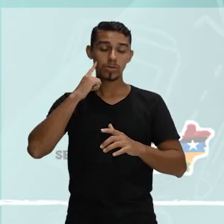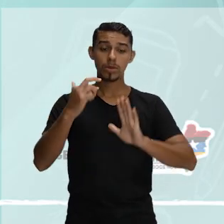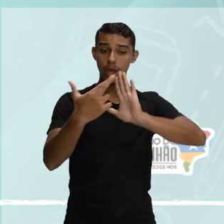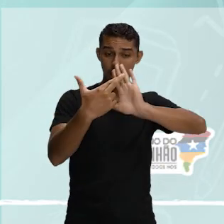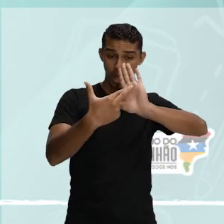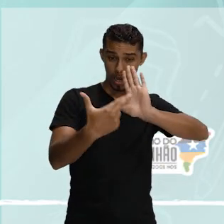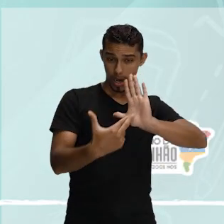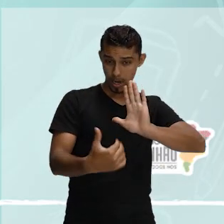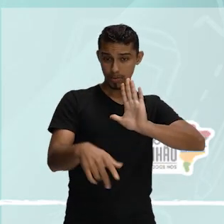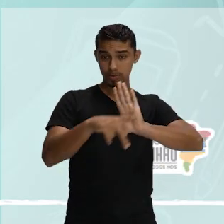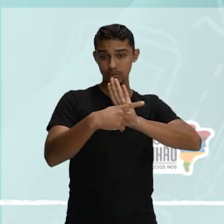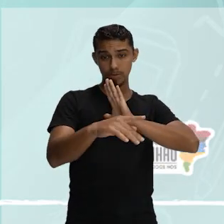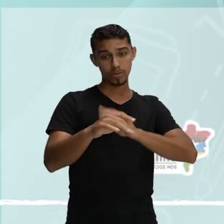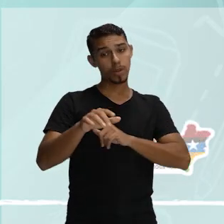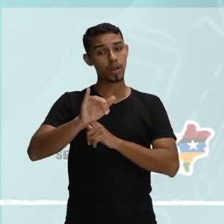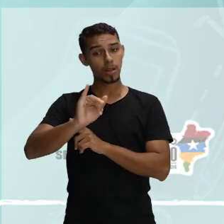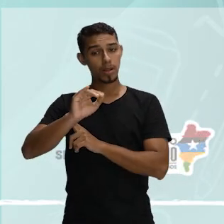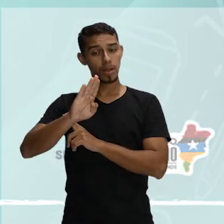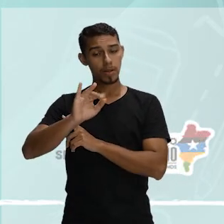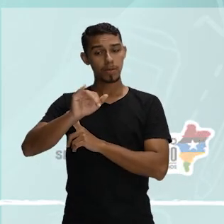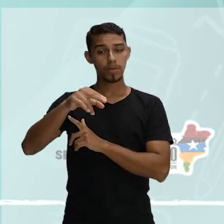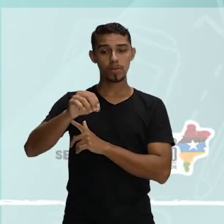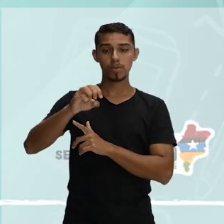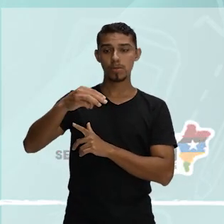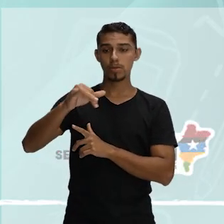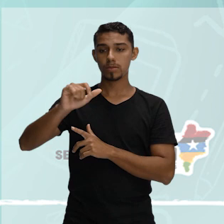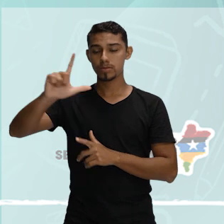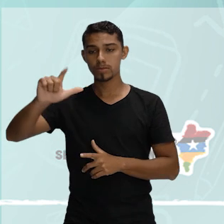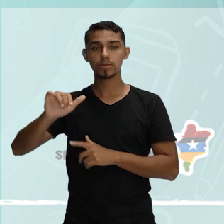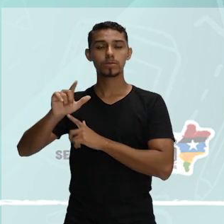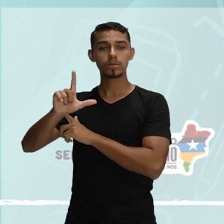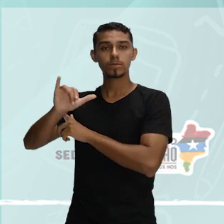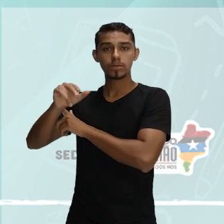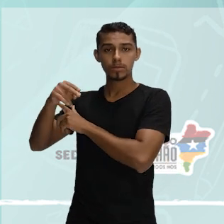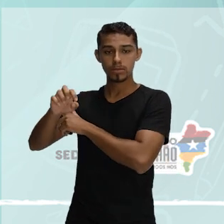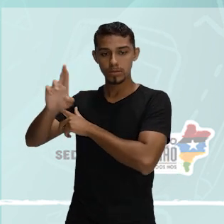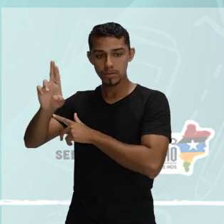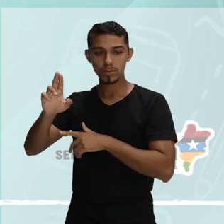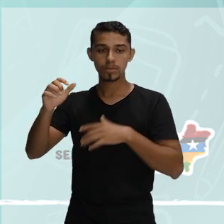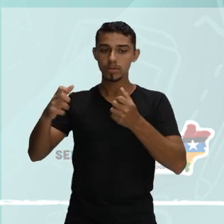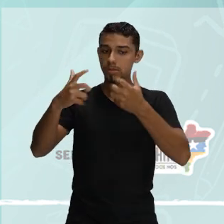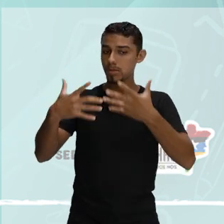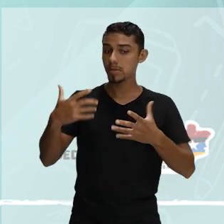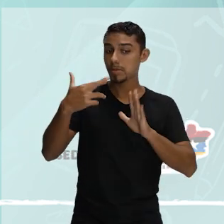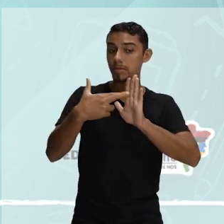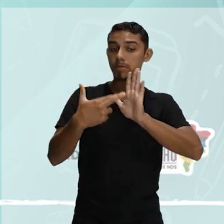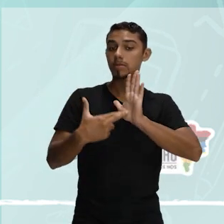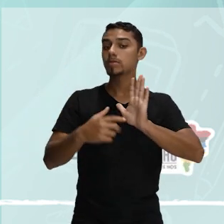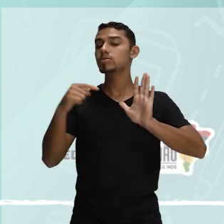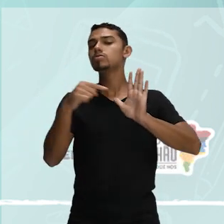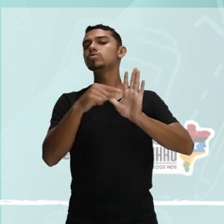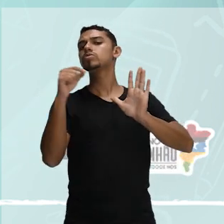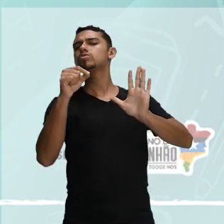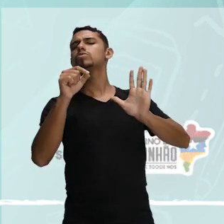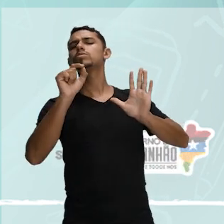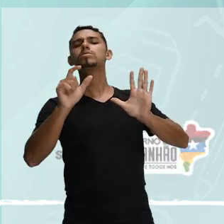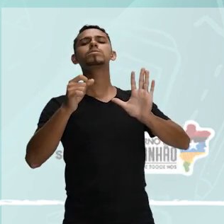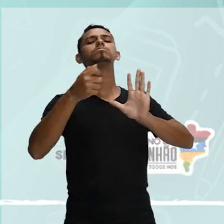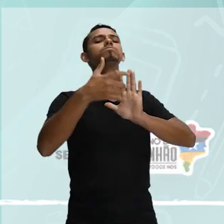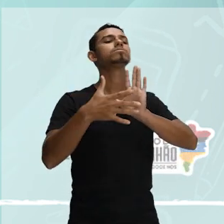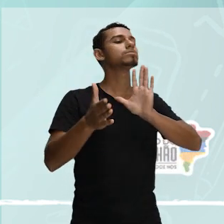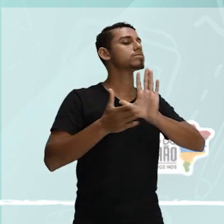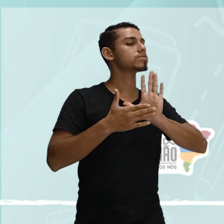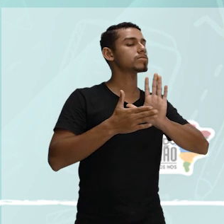nomenclatura binominal ou binomial de Linneu estabelecem que... Então, o que as regras